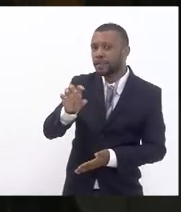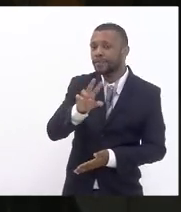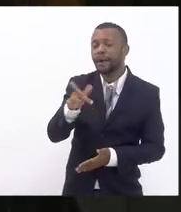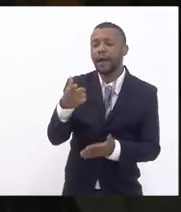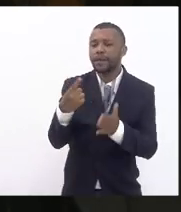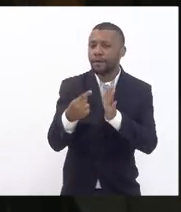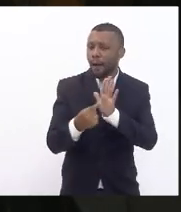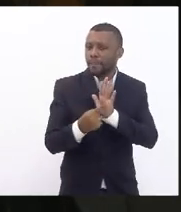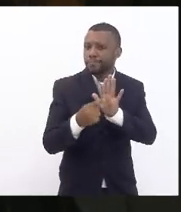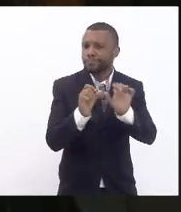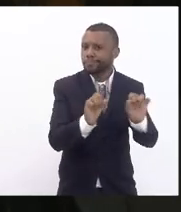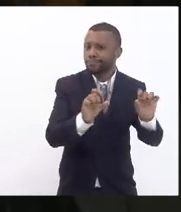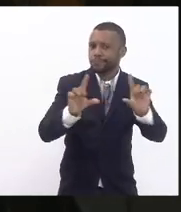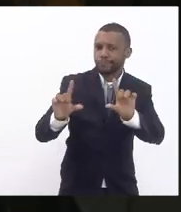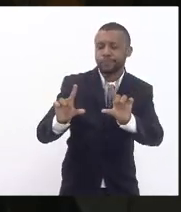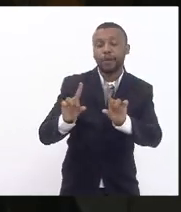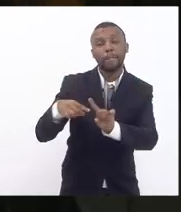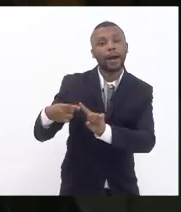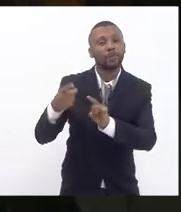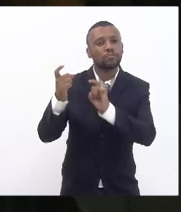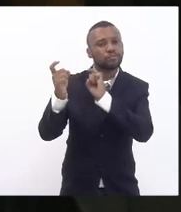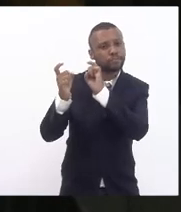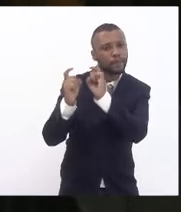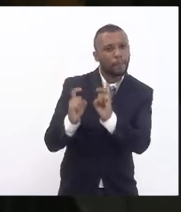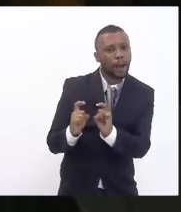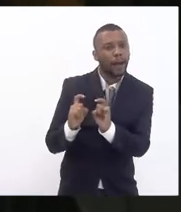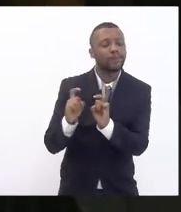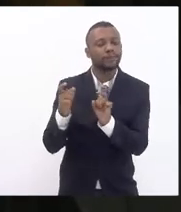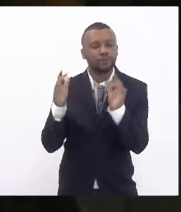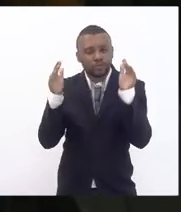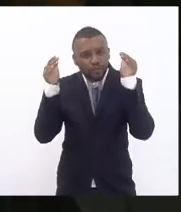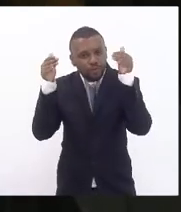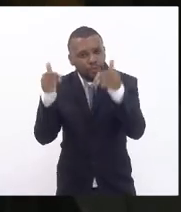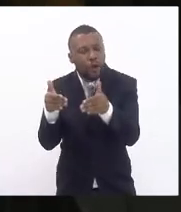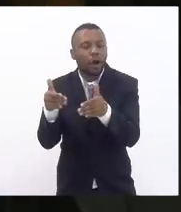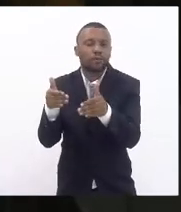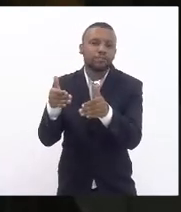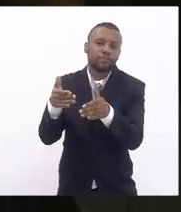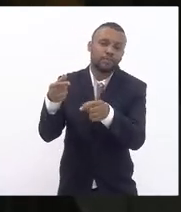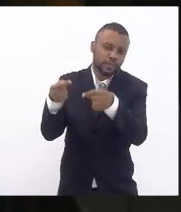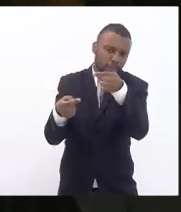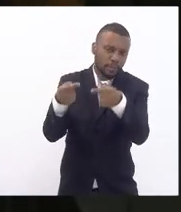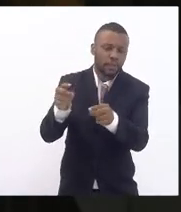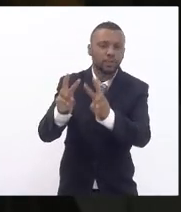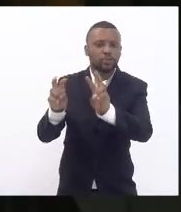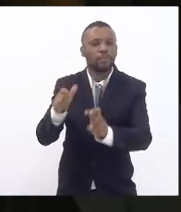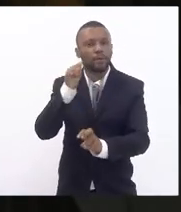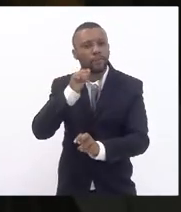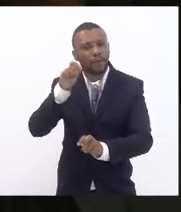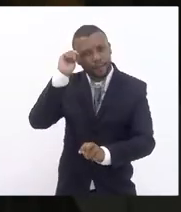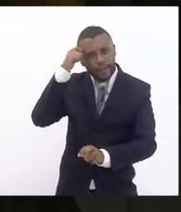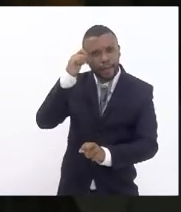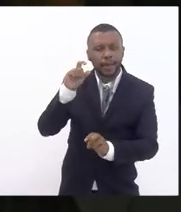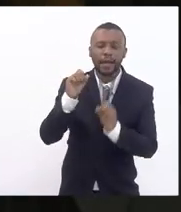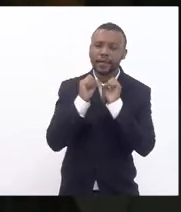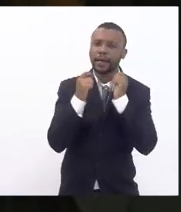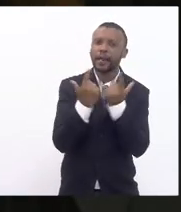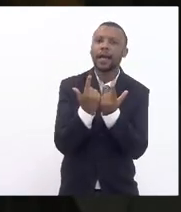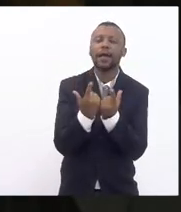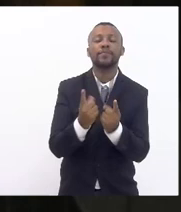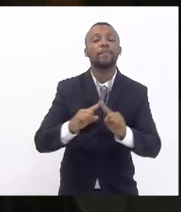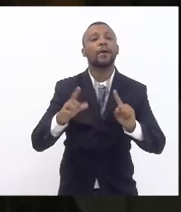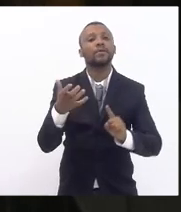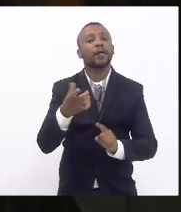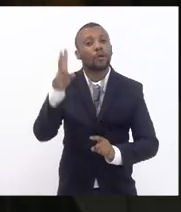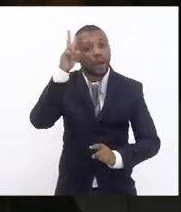e um debate, uma promoção do Fórum Permanente de Diálogo com as Mulheres Negras da LERJ, mas eu quero lembrar também o que nos ensinou